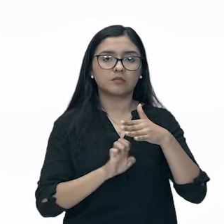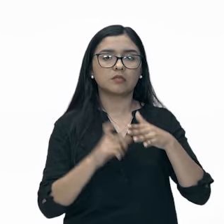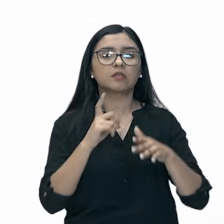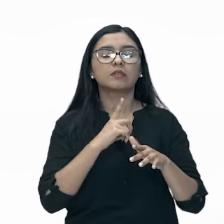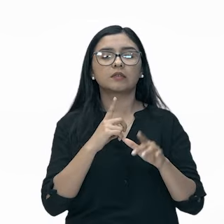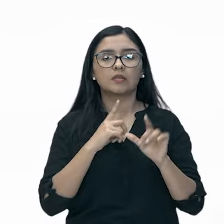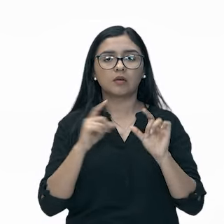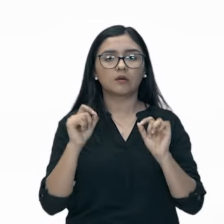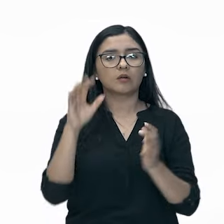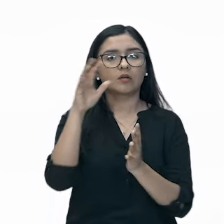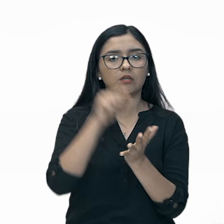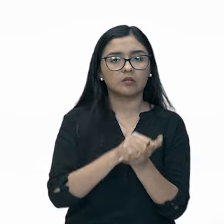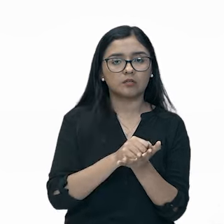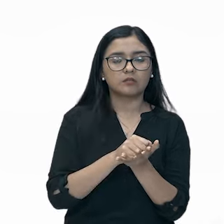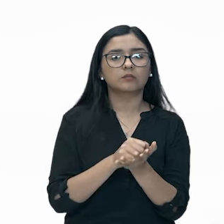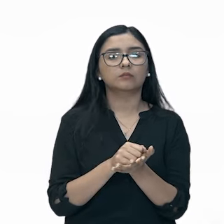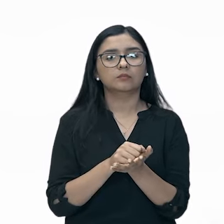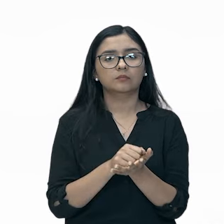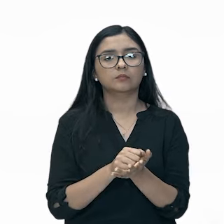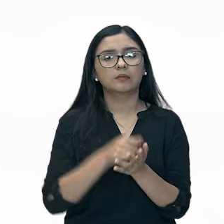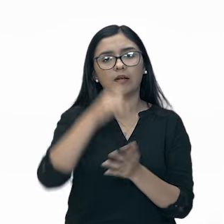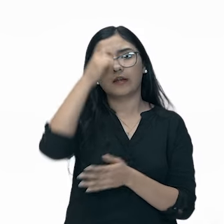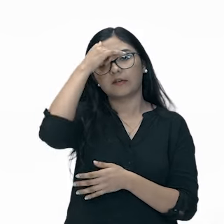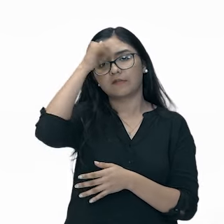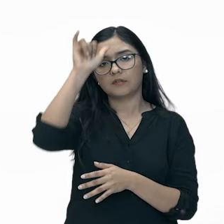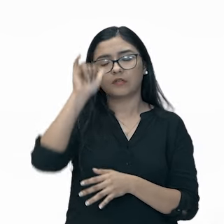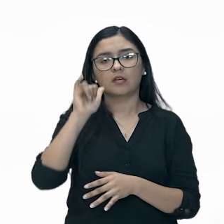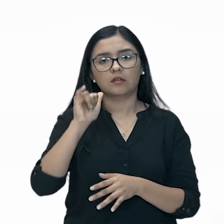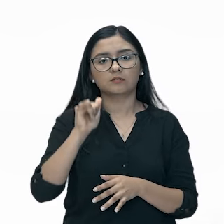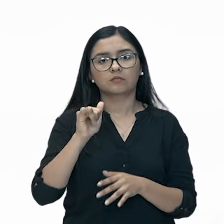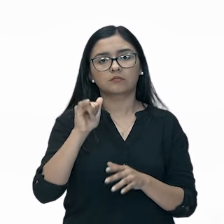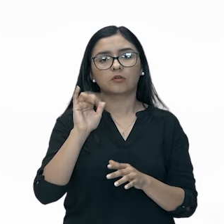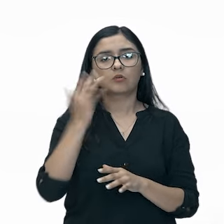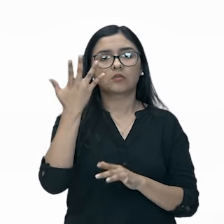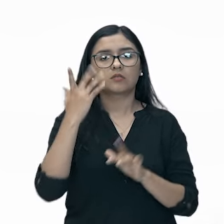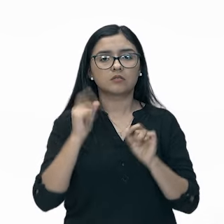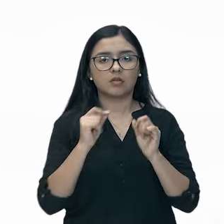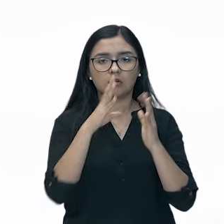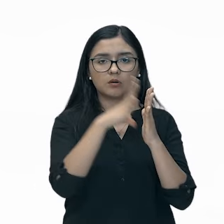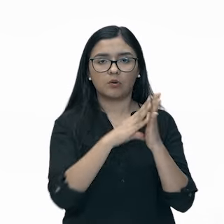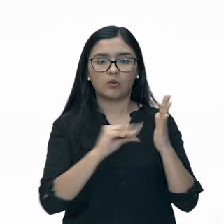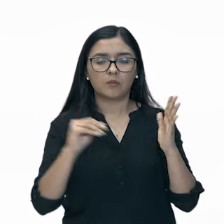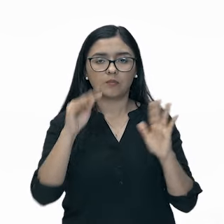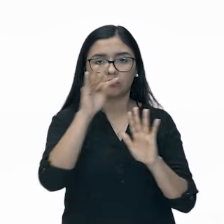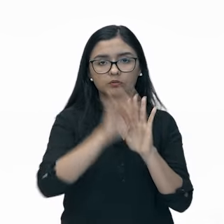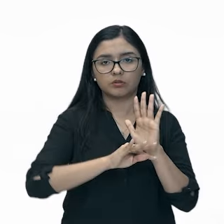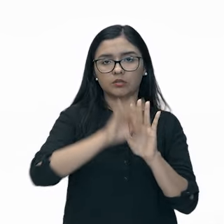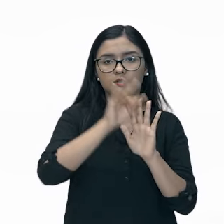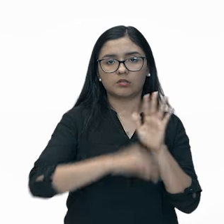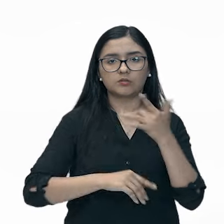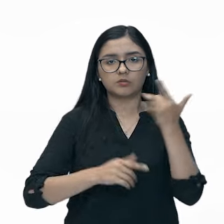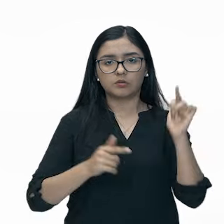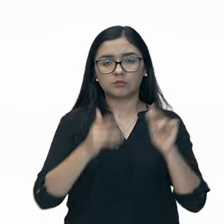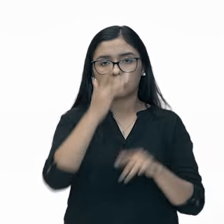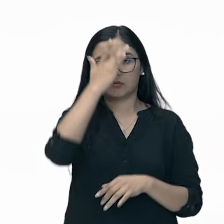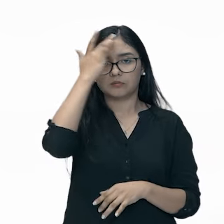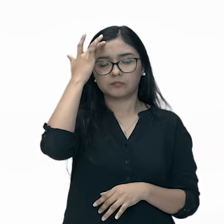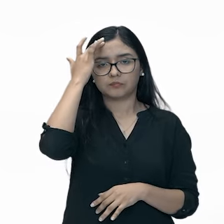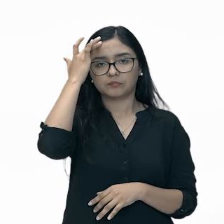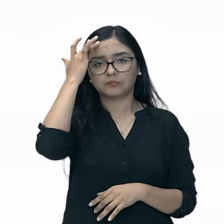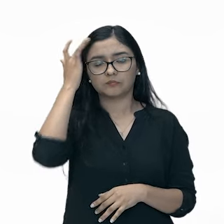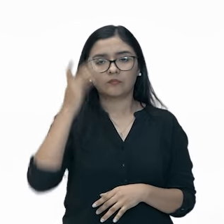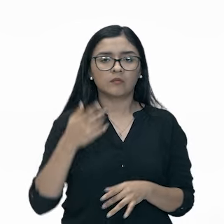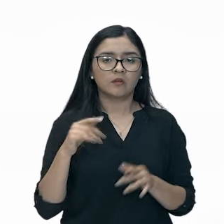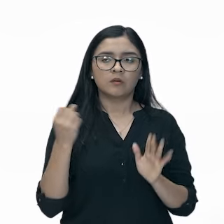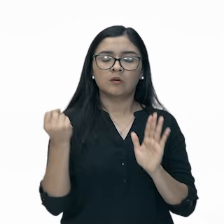um registro justamente para que não aconteça esse tipo de situação em que a pessoa se aproprie de uma ideia de uma